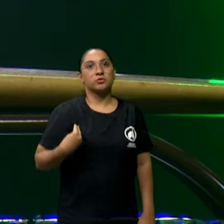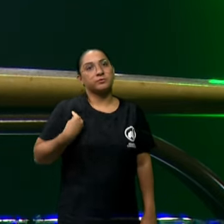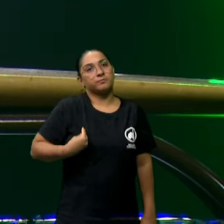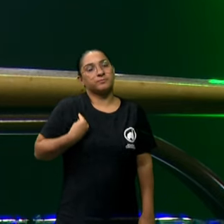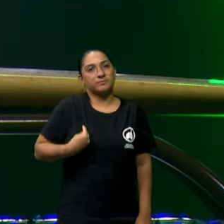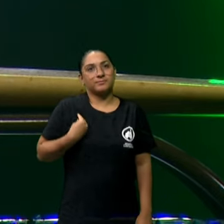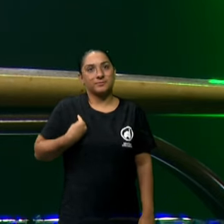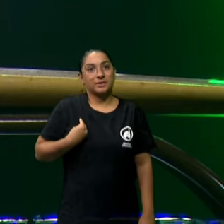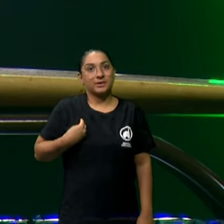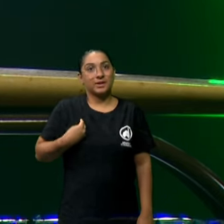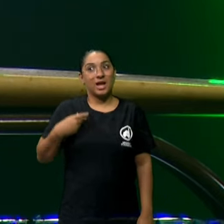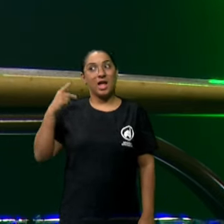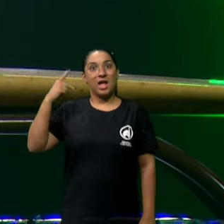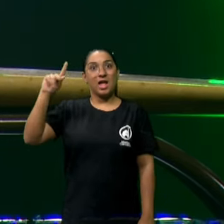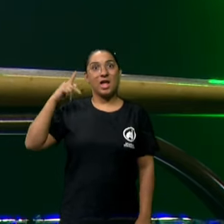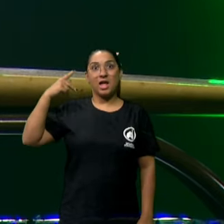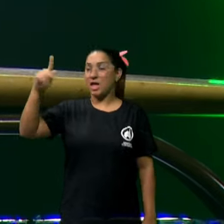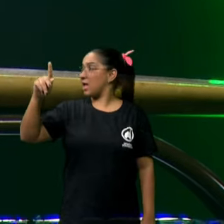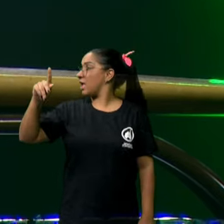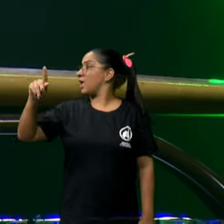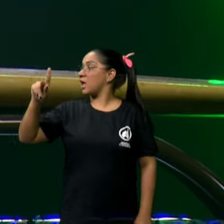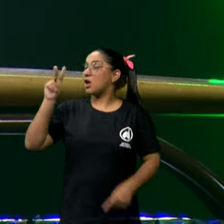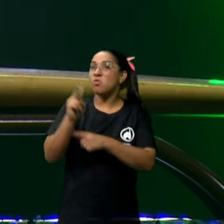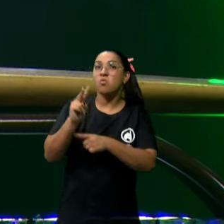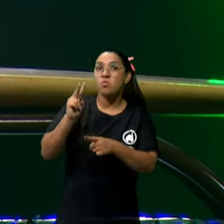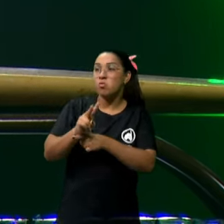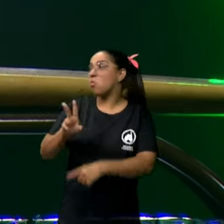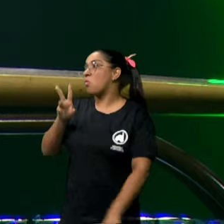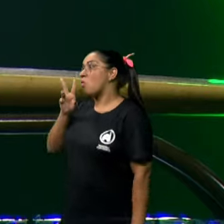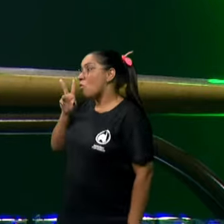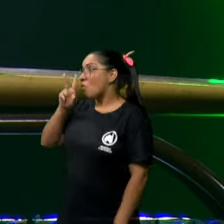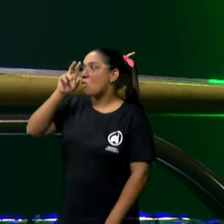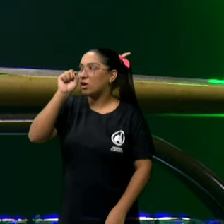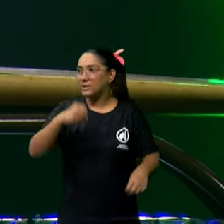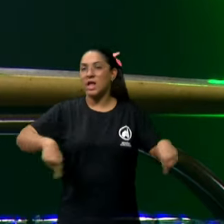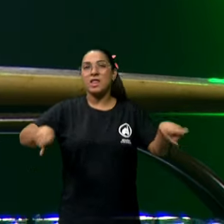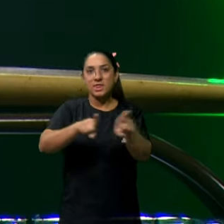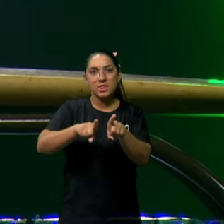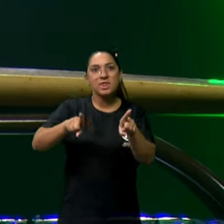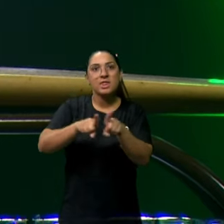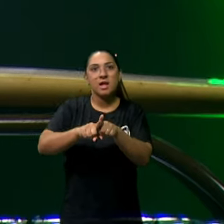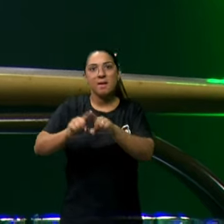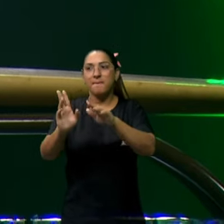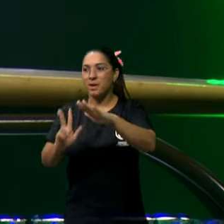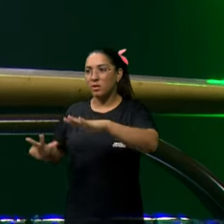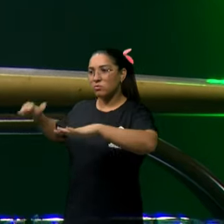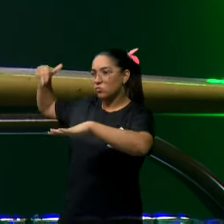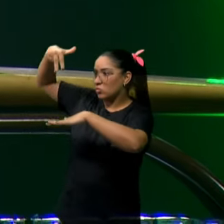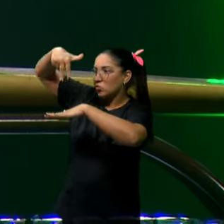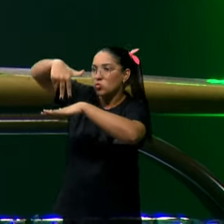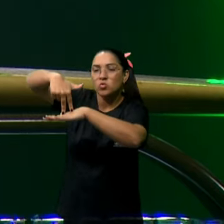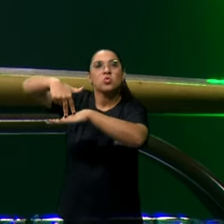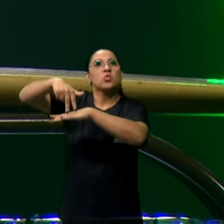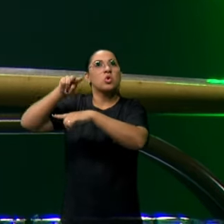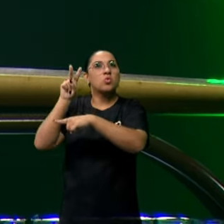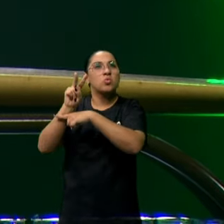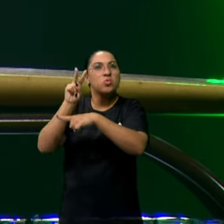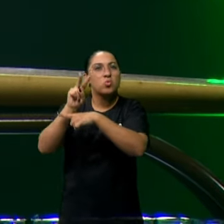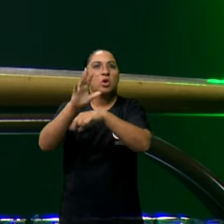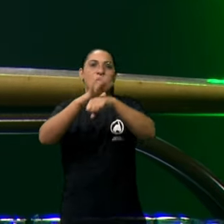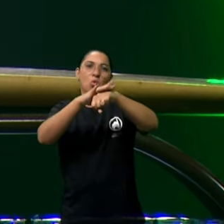é ele que te fortalece é ele que te levanta é ele que te Sara ele que te cura